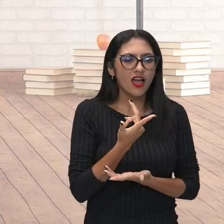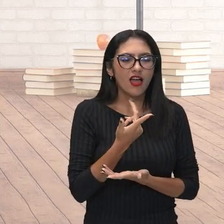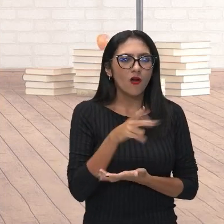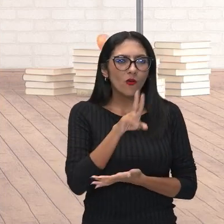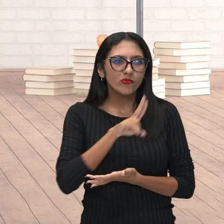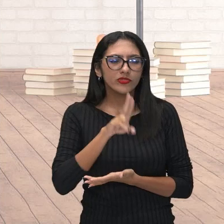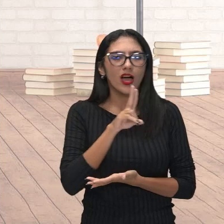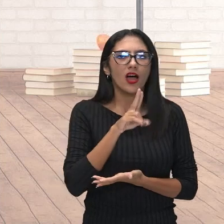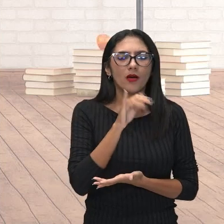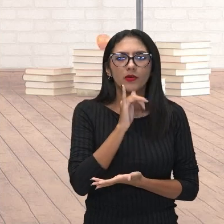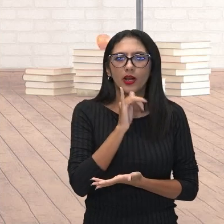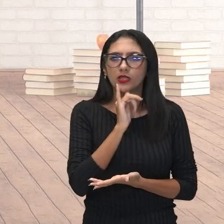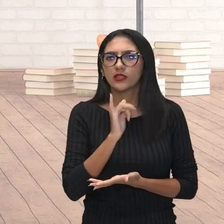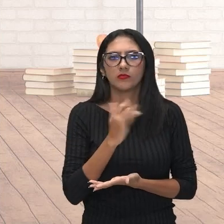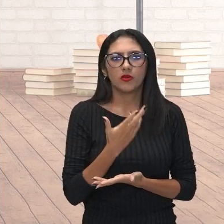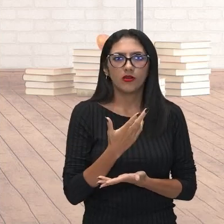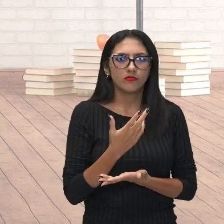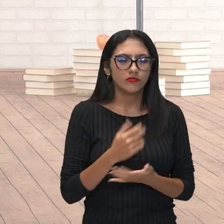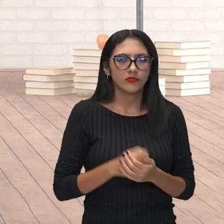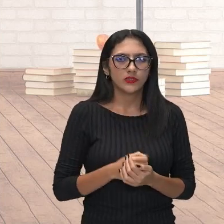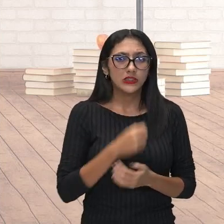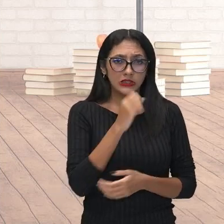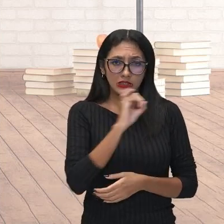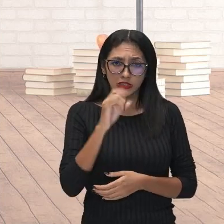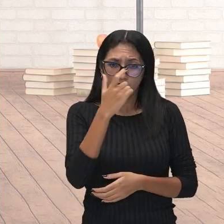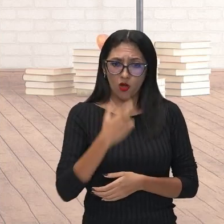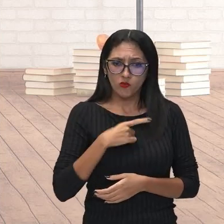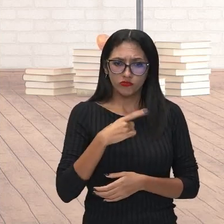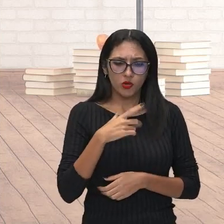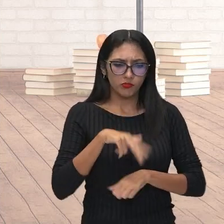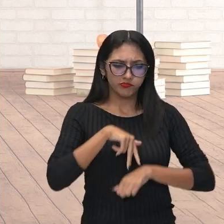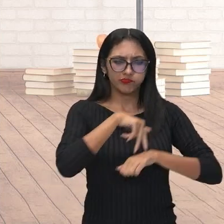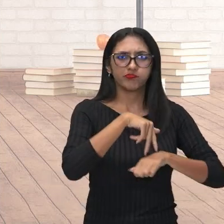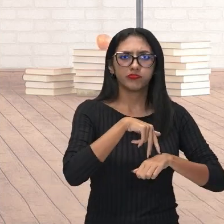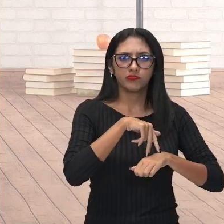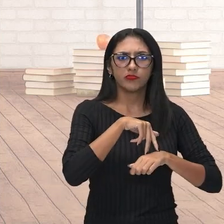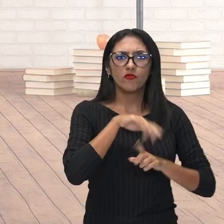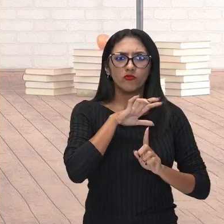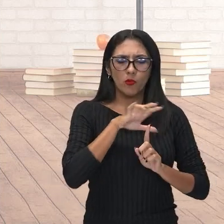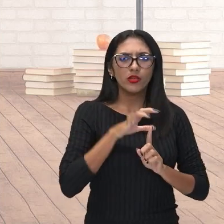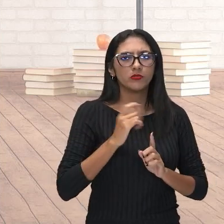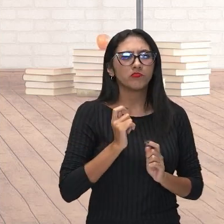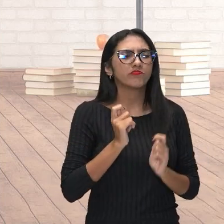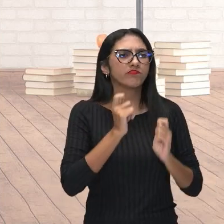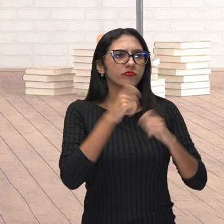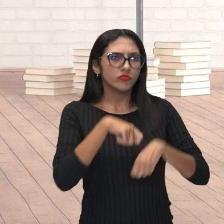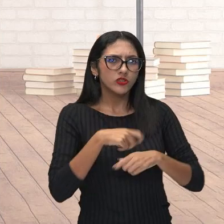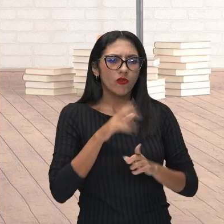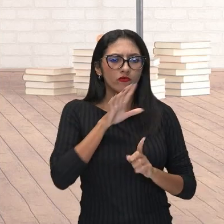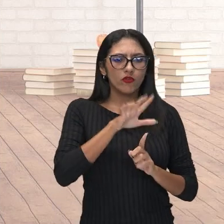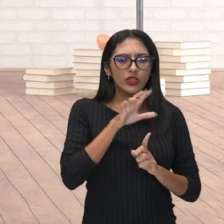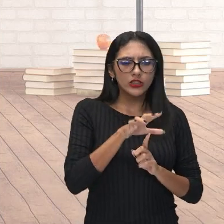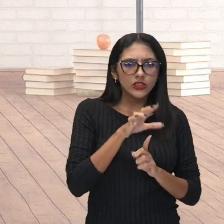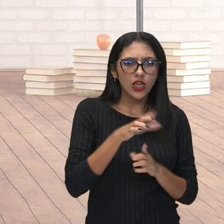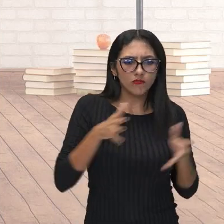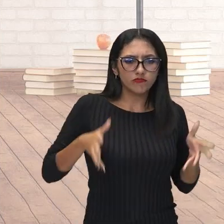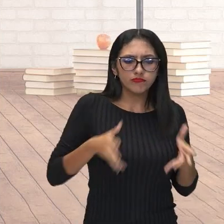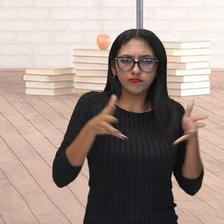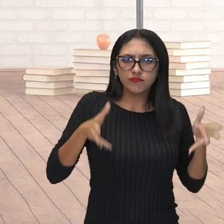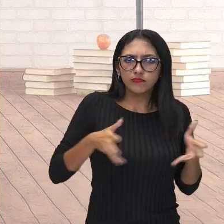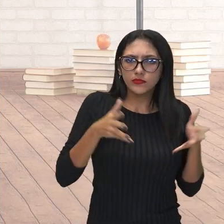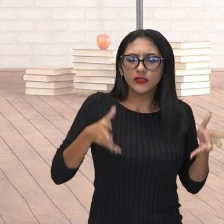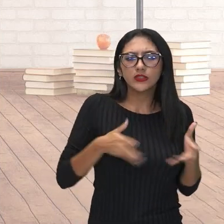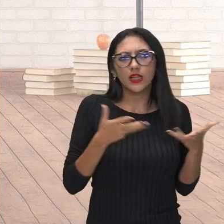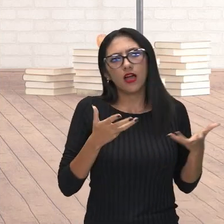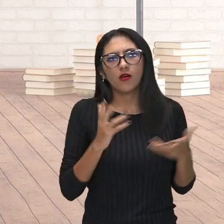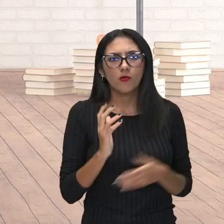de repente são pessoas que têm uma influência maior, né? Eu podia usar a minha influência para ajudar em